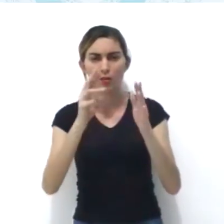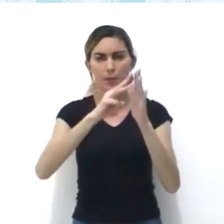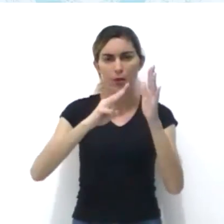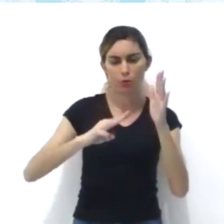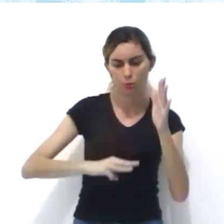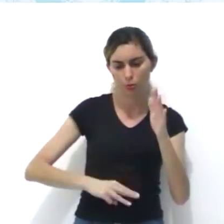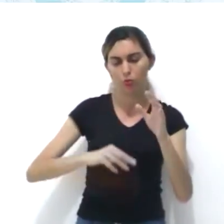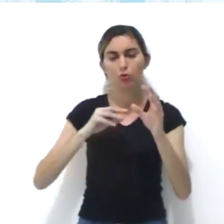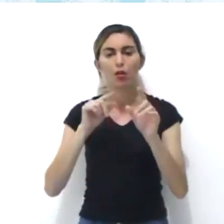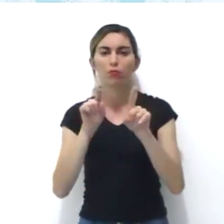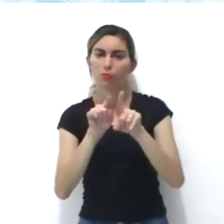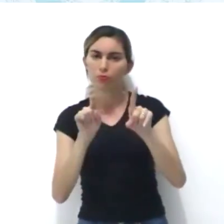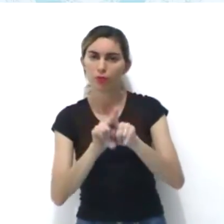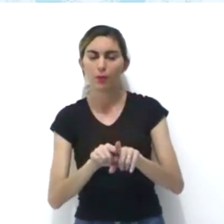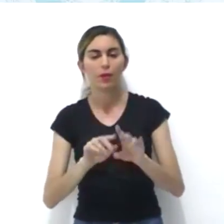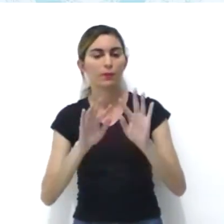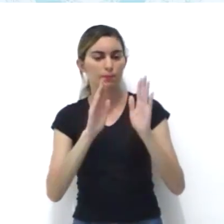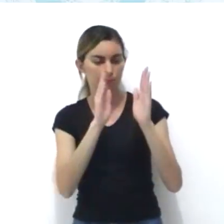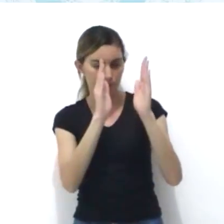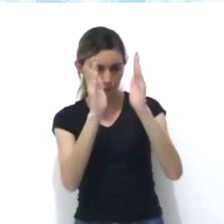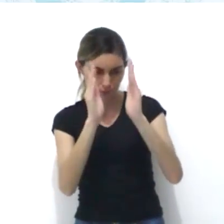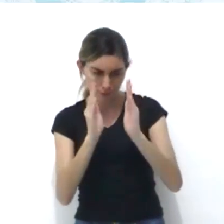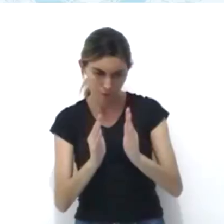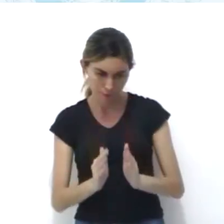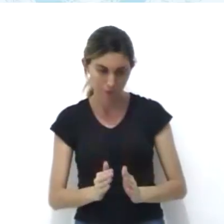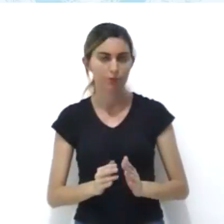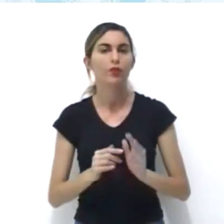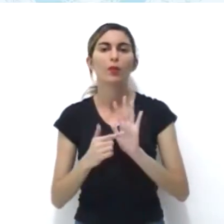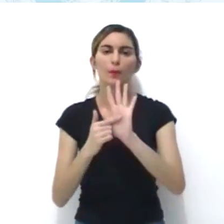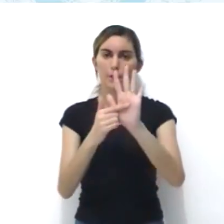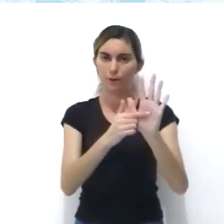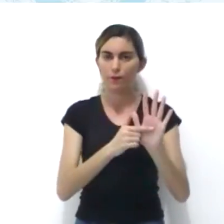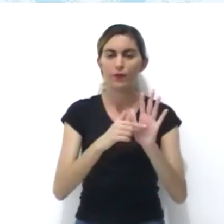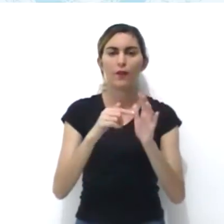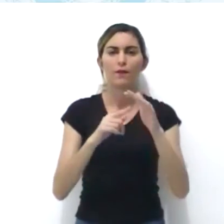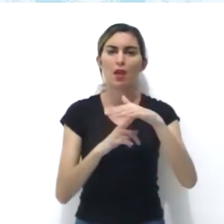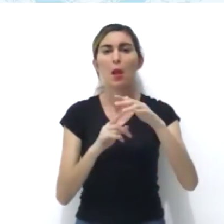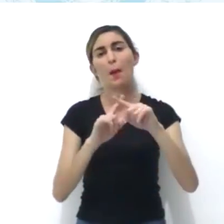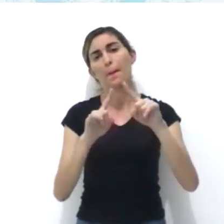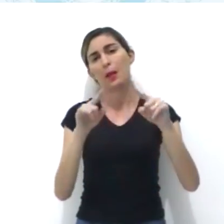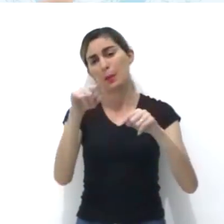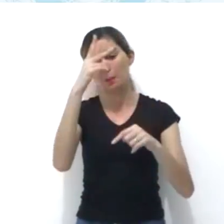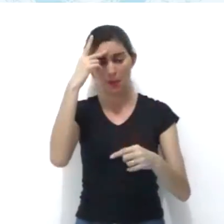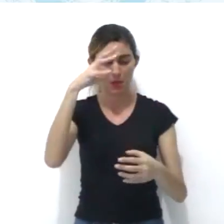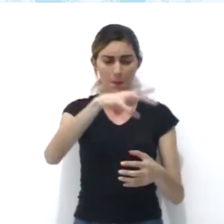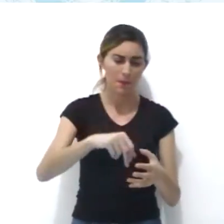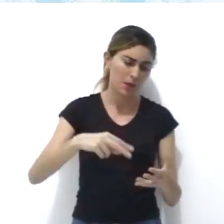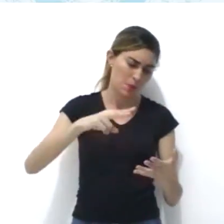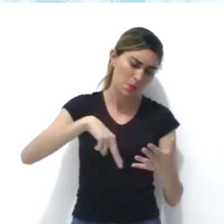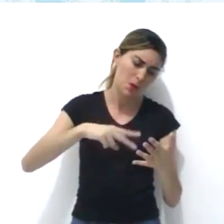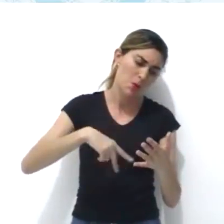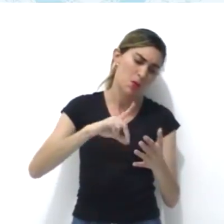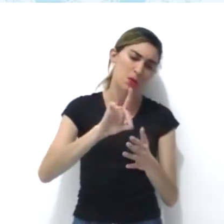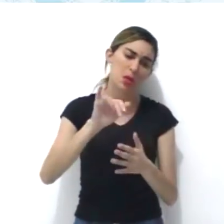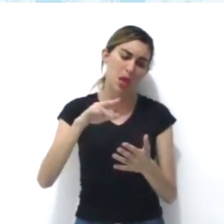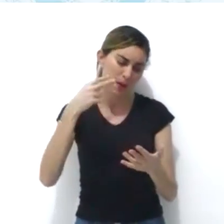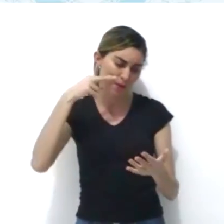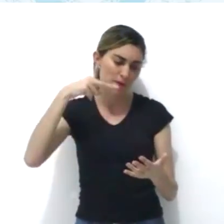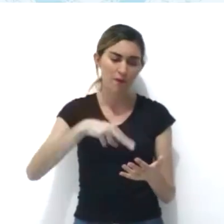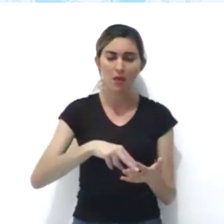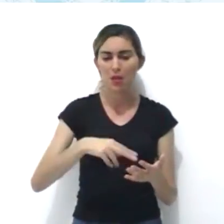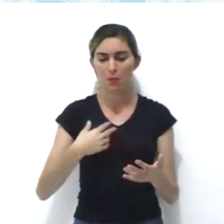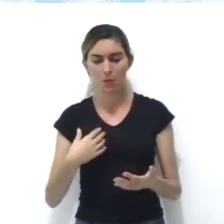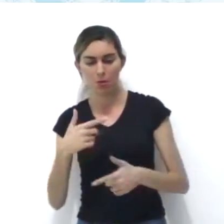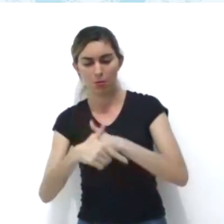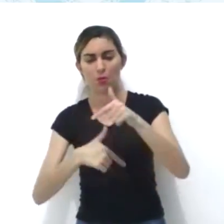teórico, a metodologia. Então, isso também tem que ser exposto ali na feira. Mas vai estar lá a pessoa pegando meu diário de